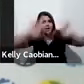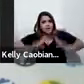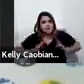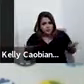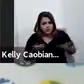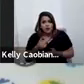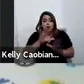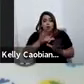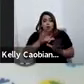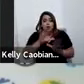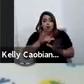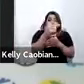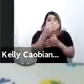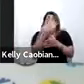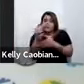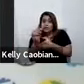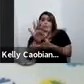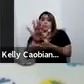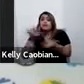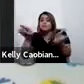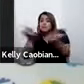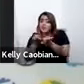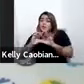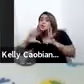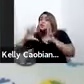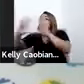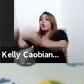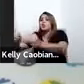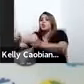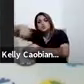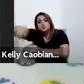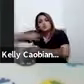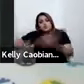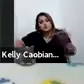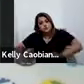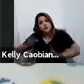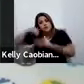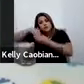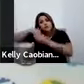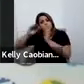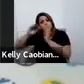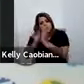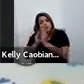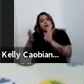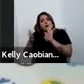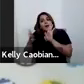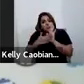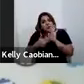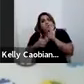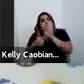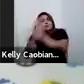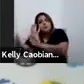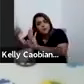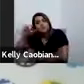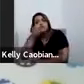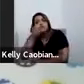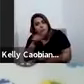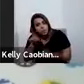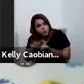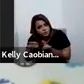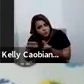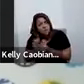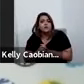e também do conjunto dos trabalhadores na Renault, que a proposta para os trabalhadores da Renault também, o que ficaria para eles não era bacana